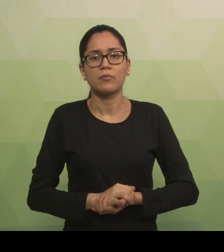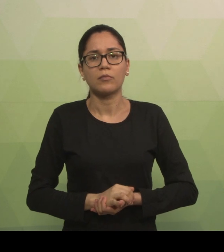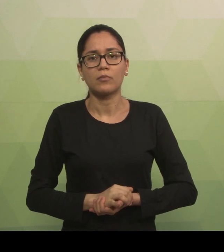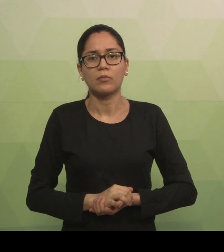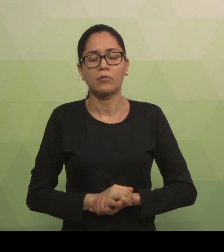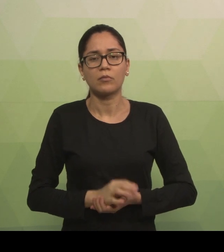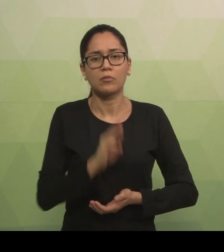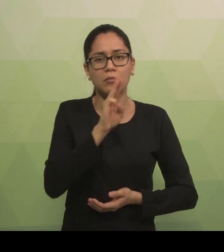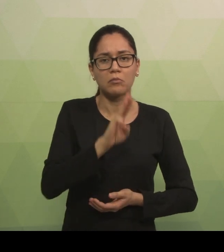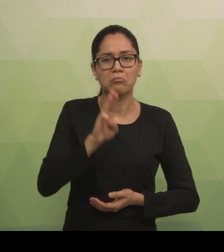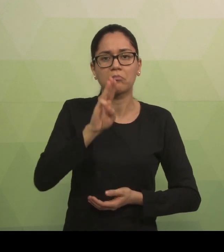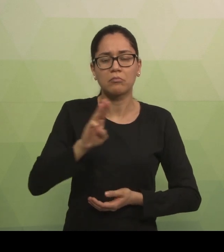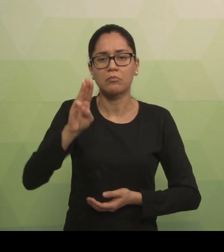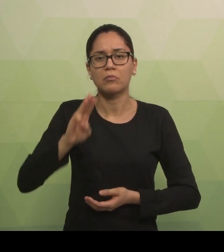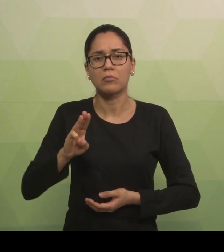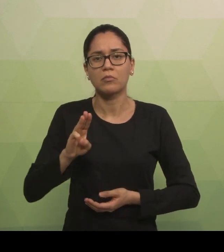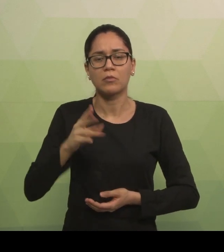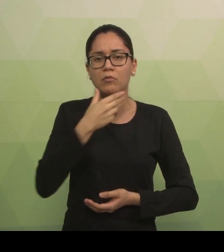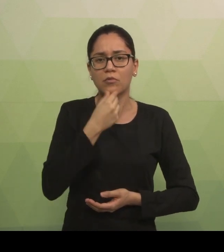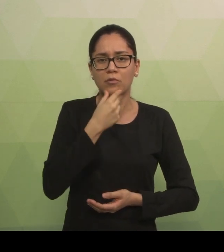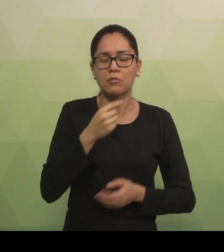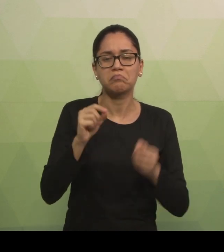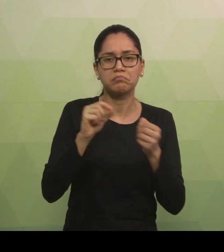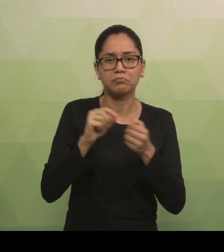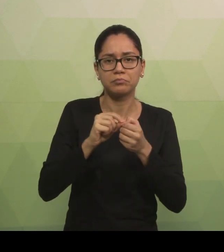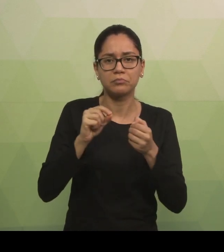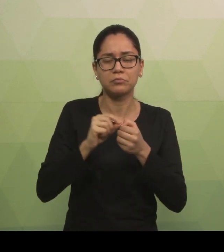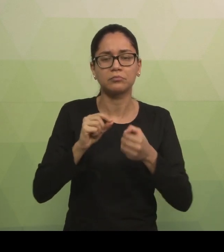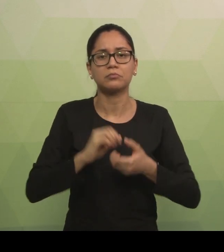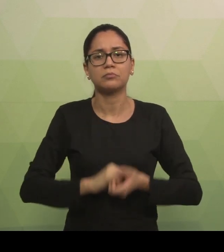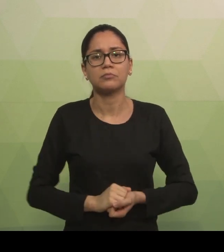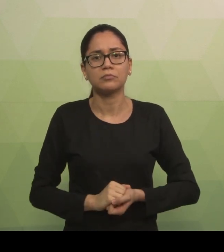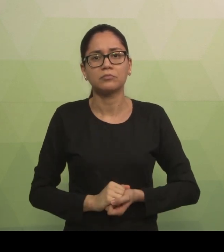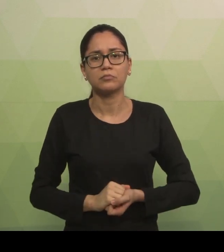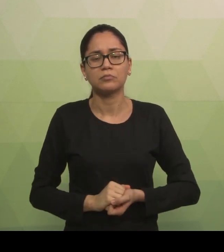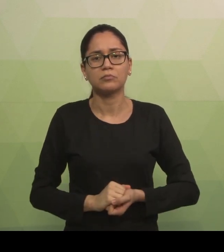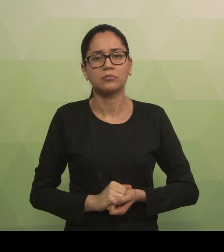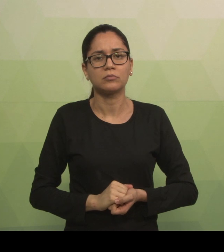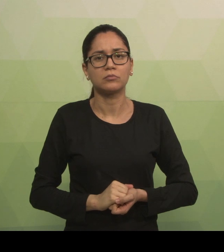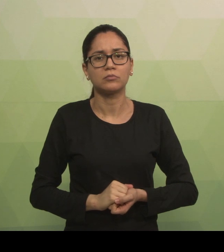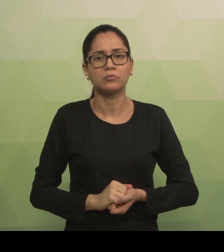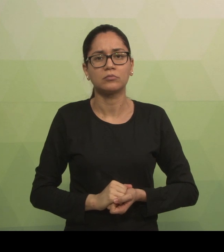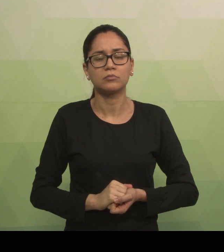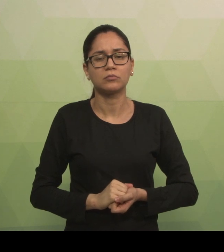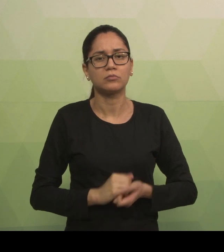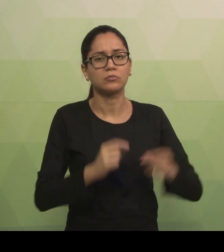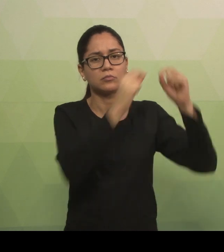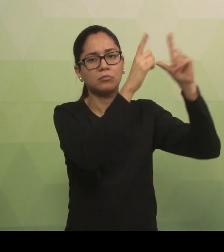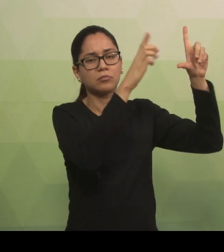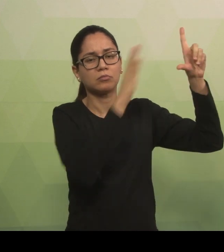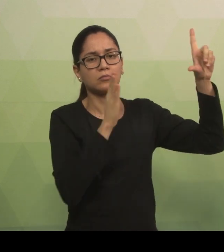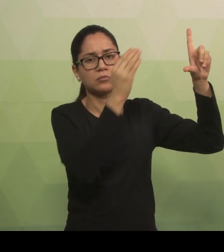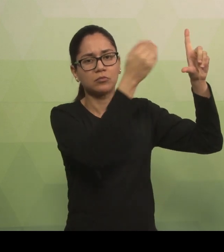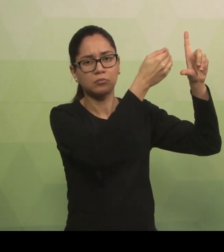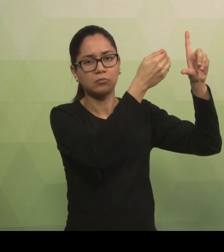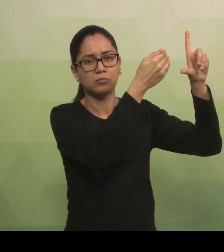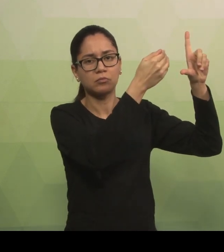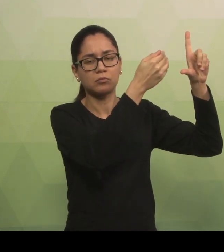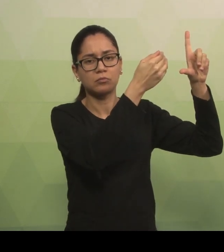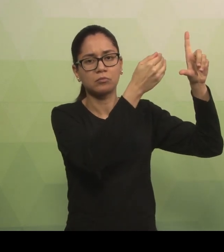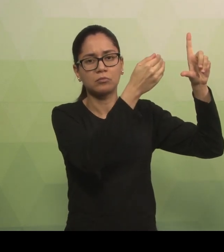desenvolveu a World Wide Web, a WWW, possibilitando a utilização de uma interface